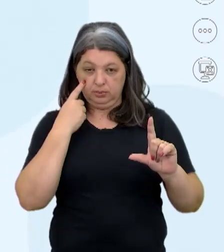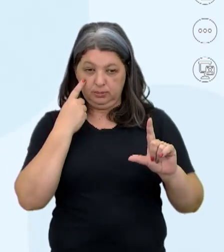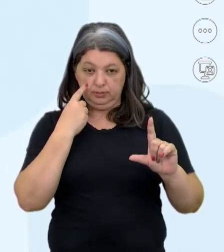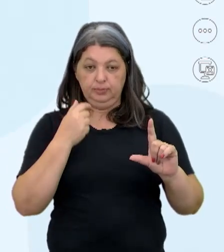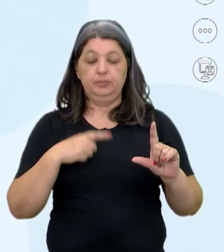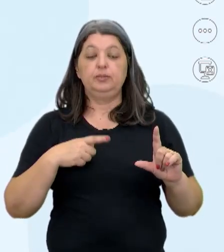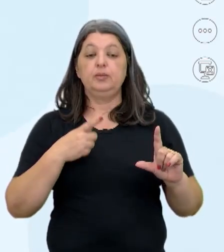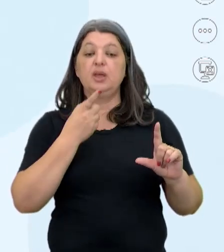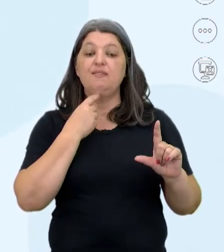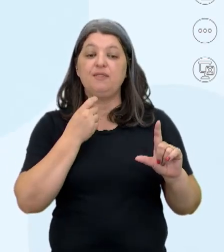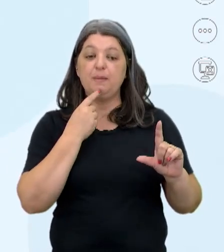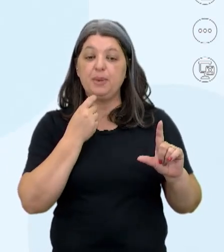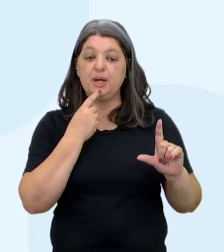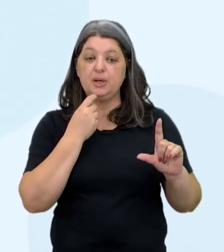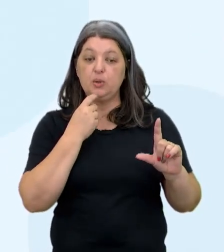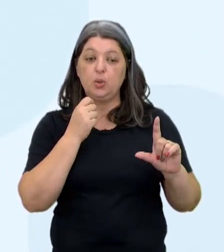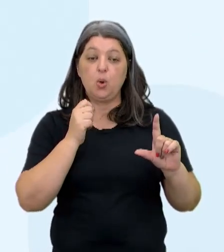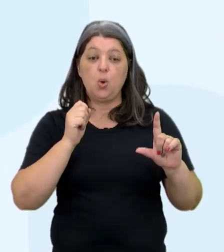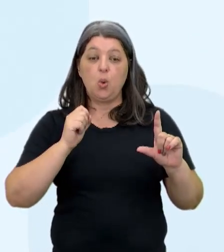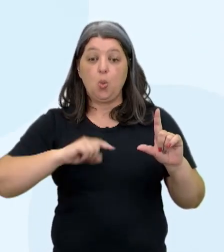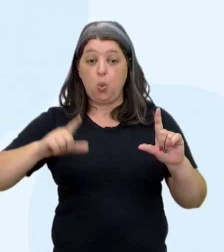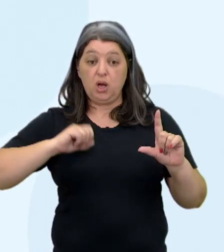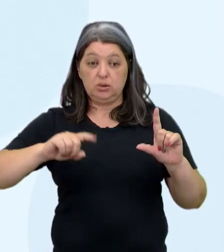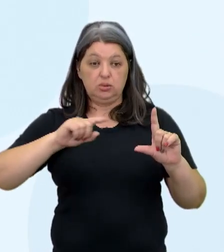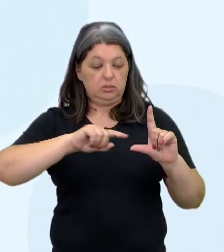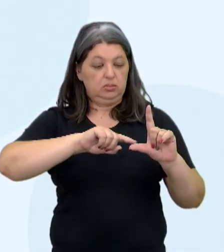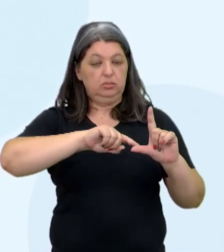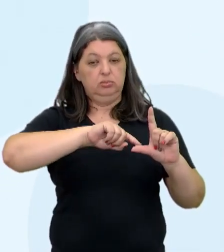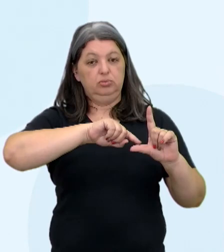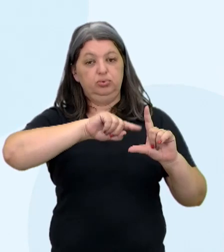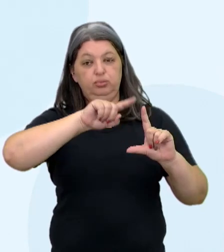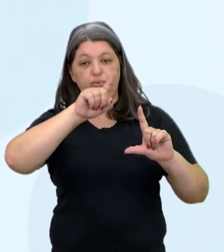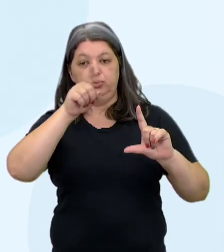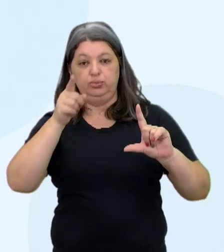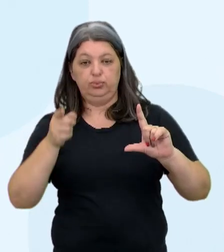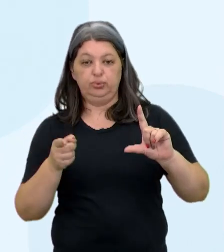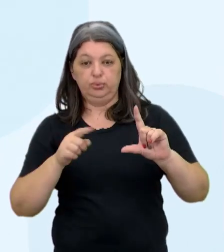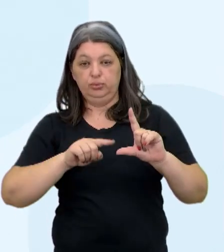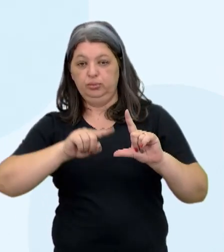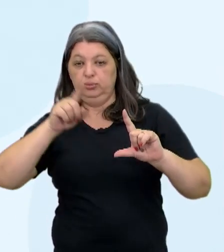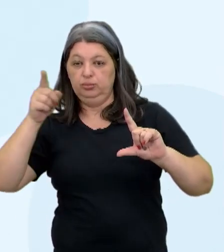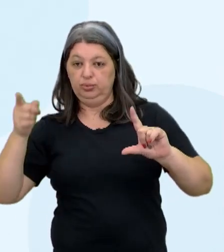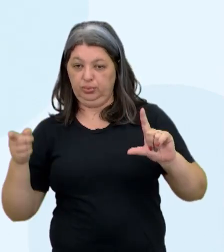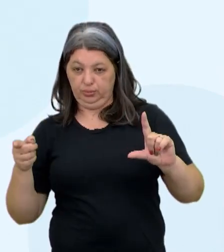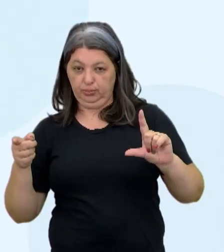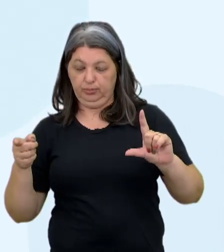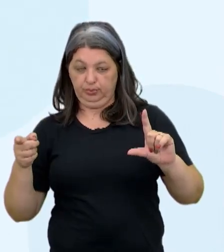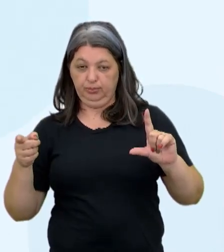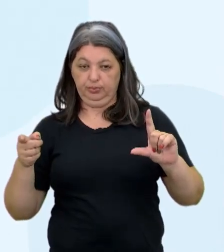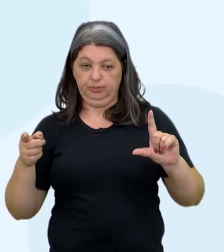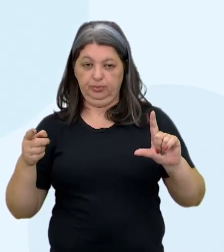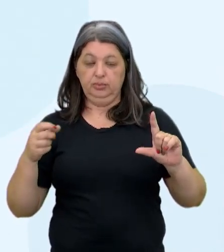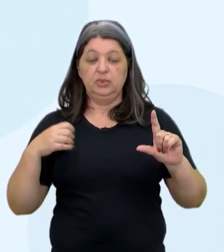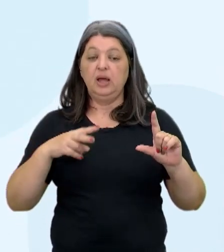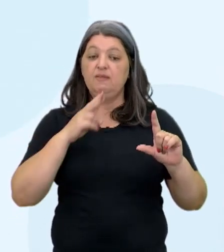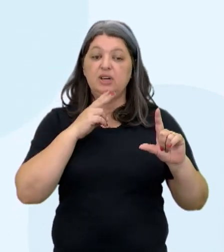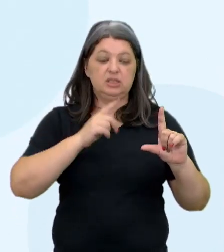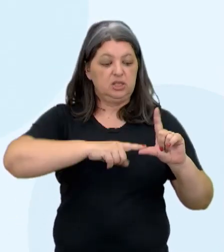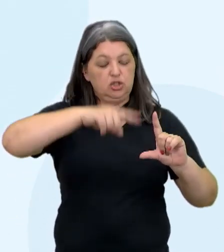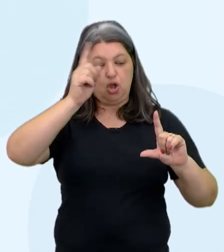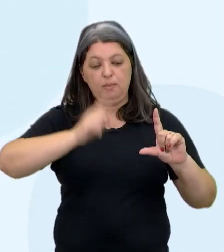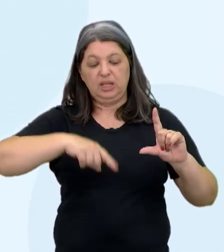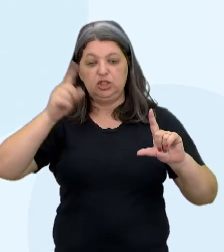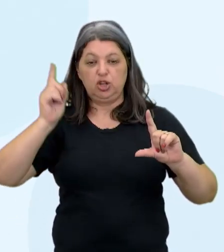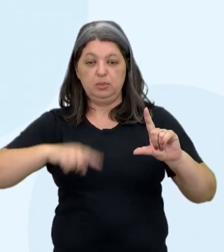Tem o vermelho, o azul tá subindo do 0 a 2π, descendo do 2π até o 4π, e a verdinha sobe e